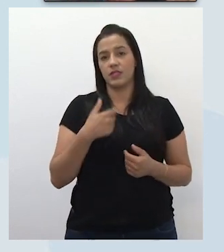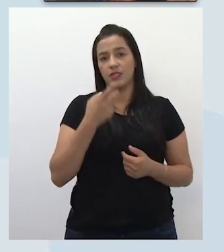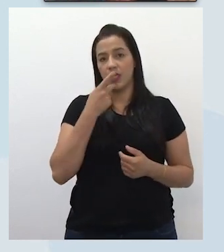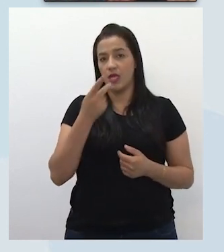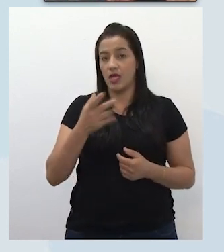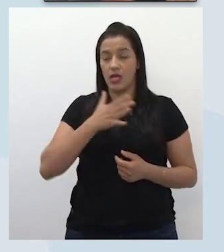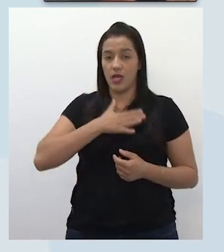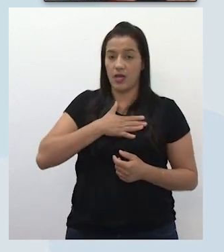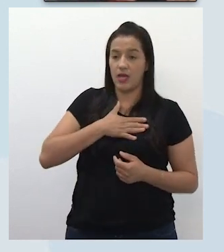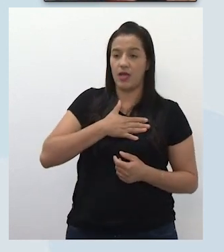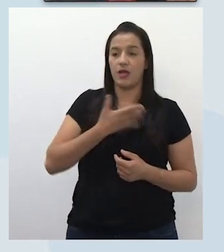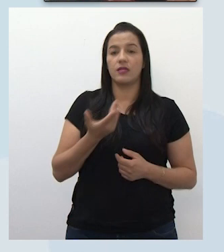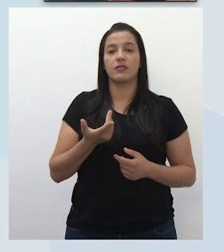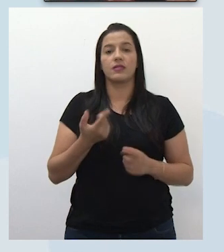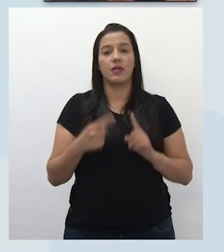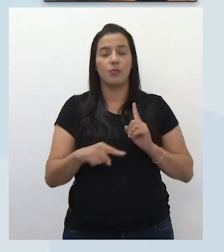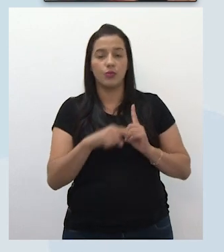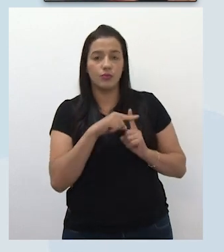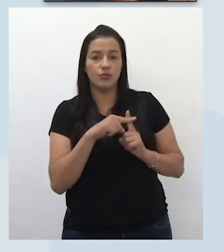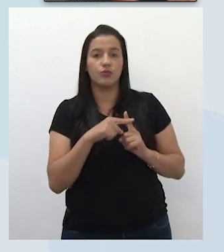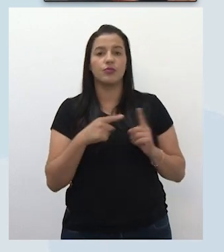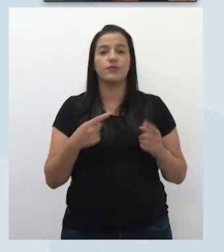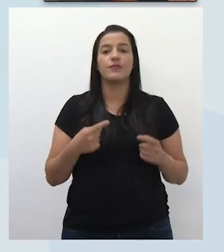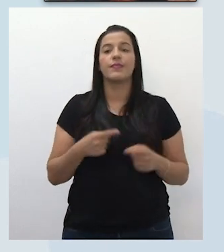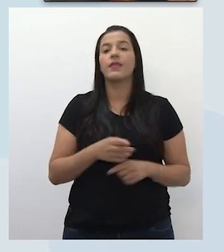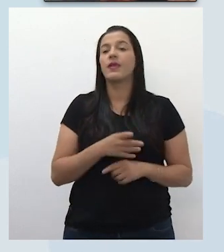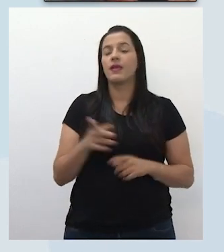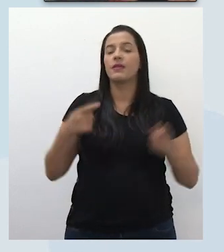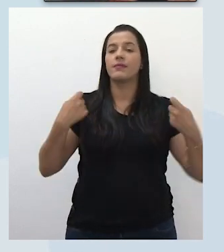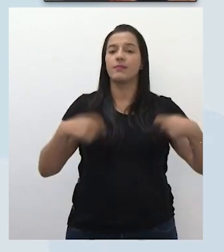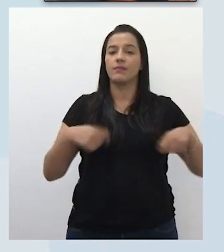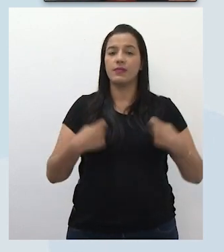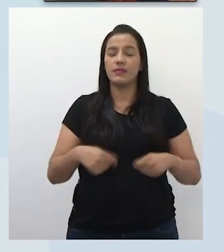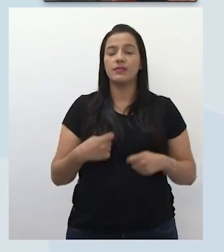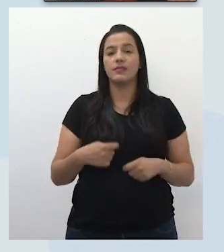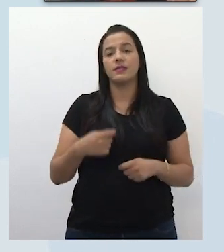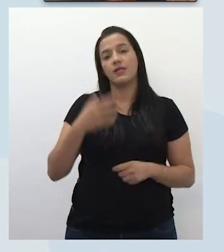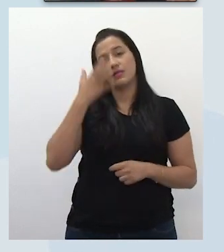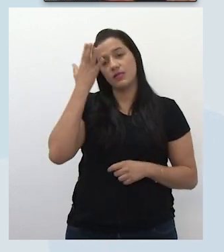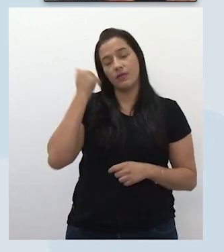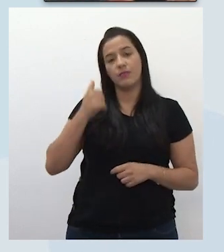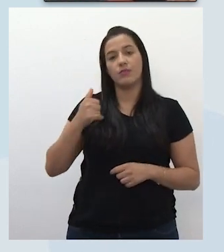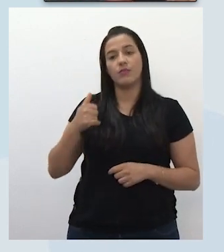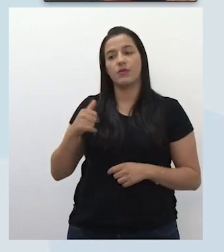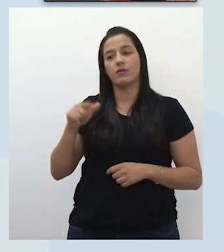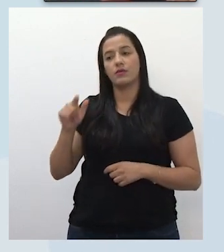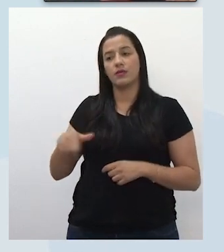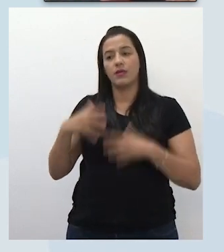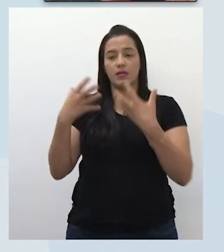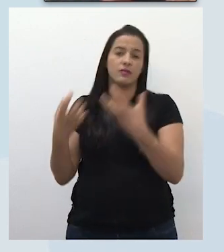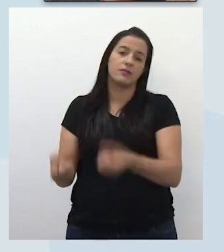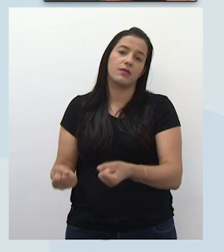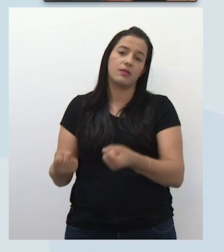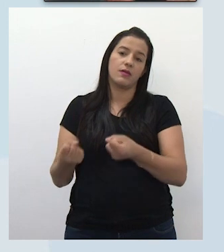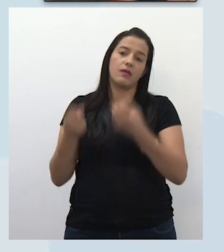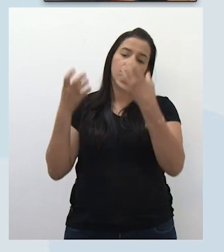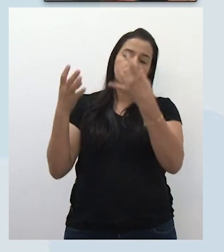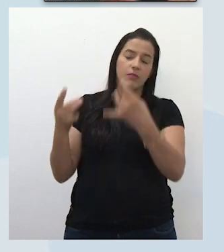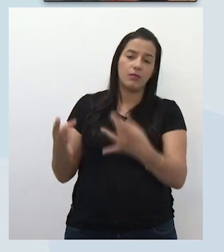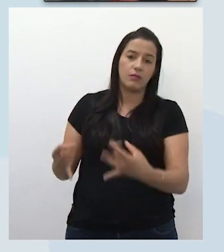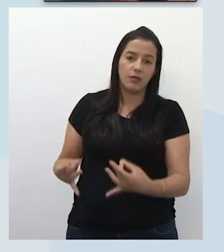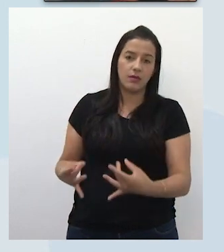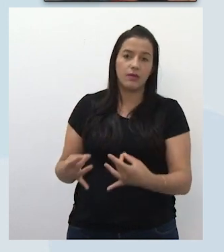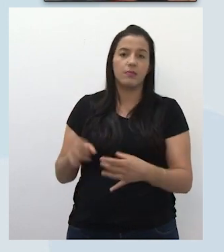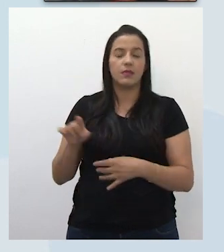que é desejável, que é positivo, ele deve receber o reconhecimento descritivo para que